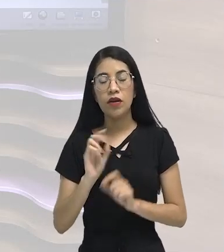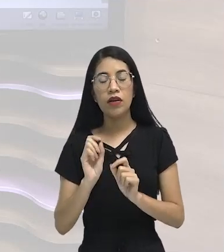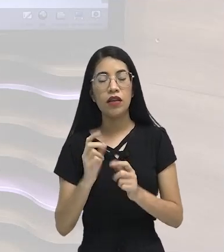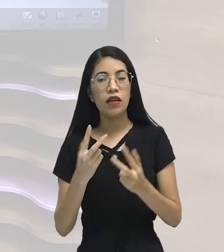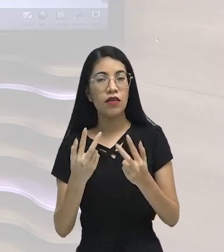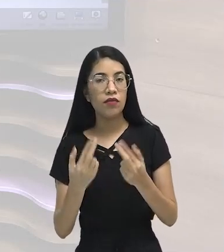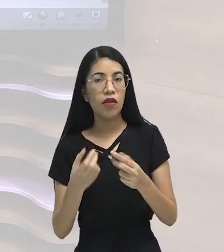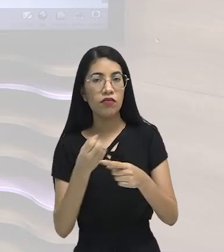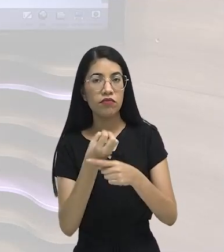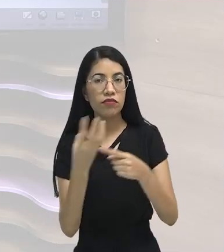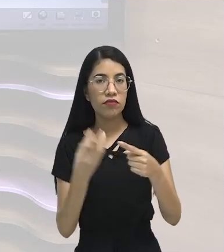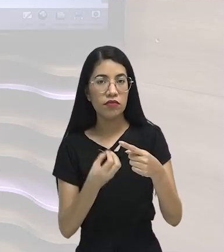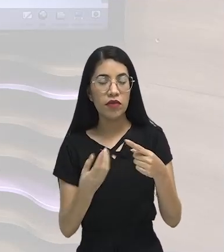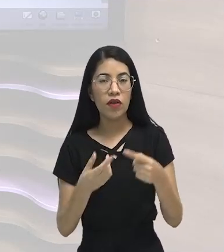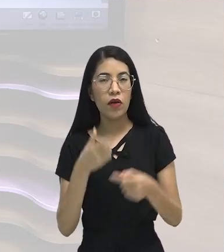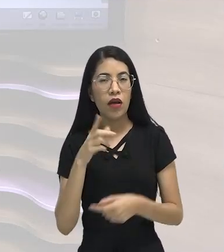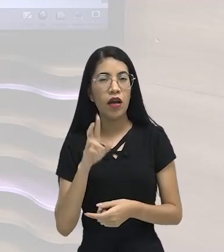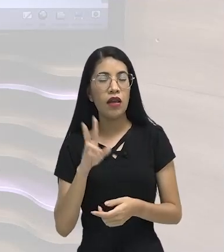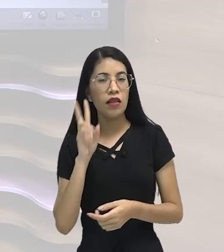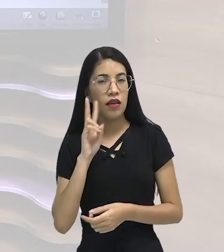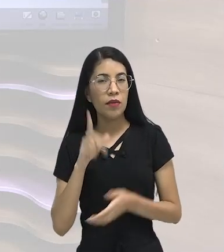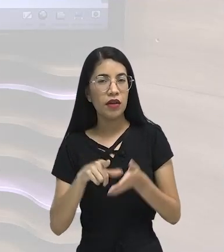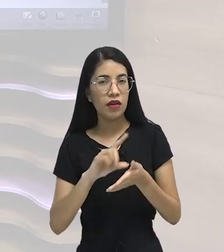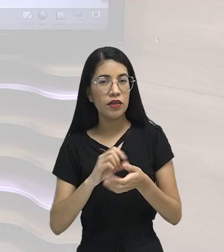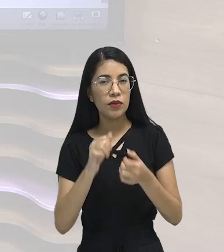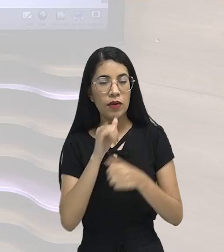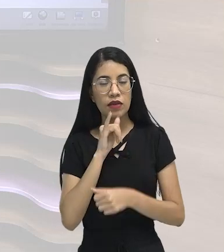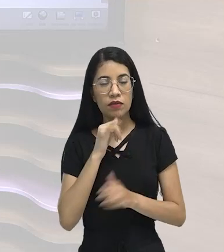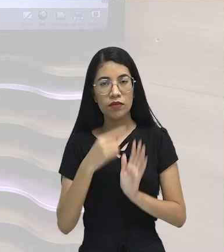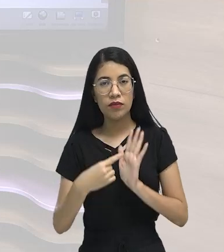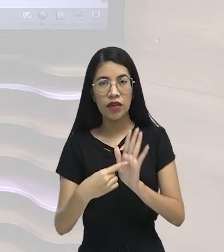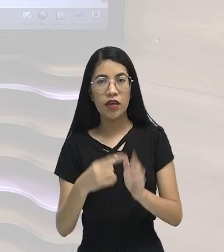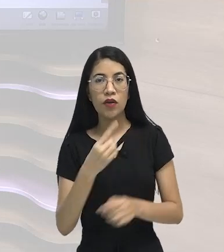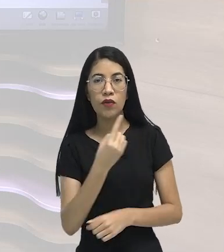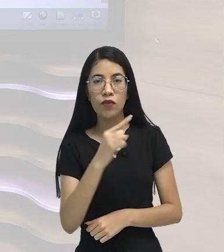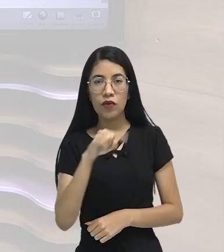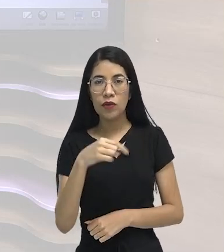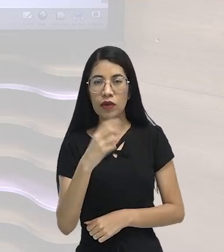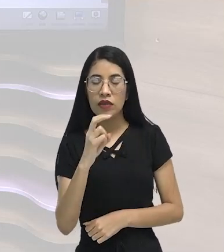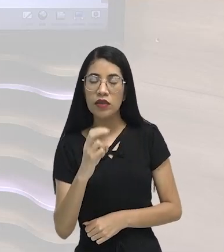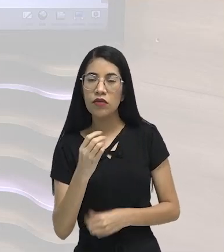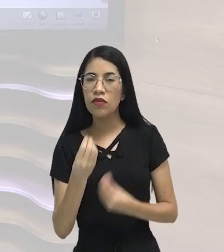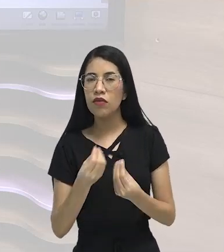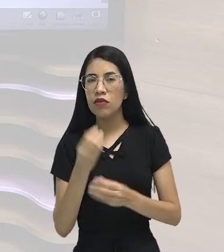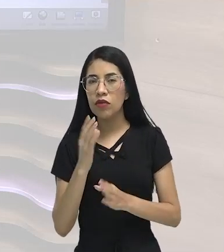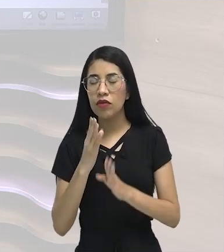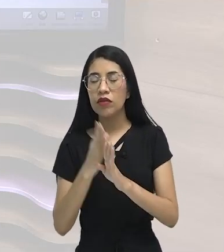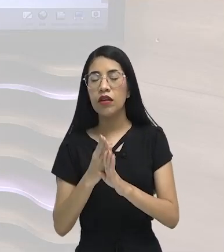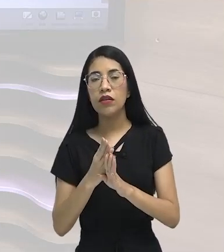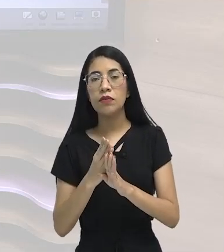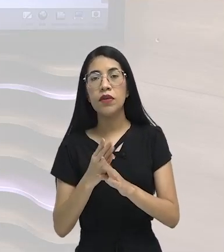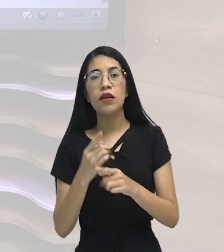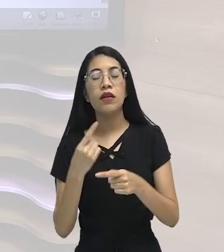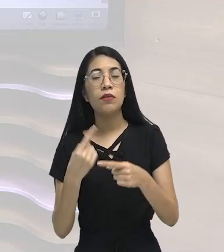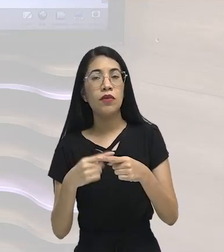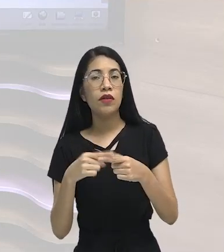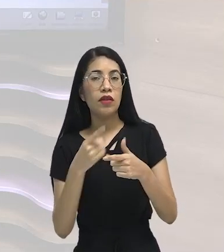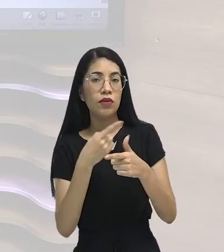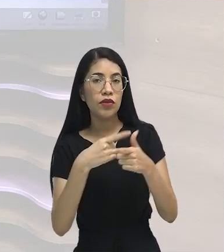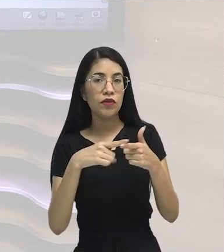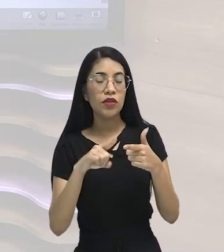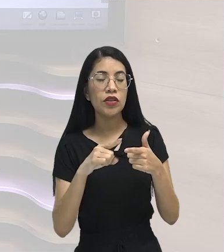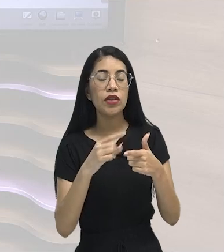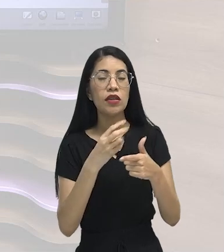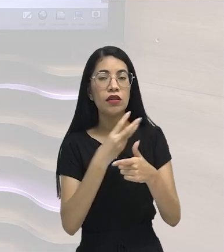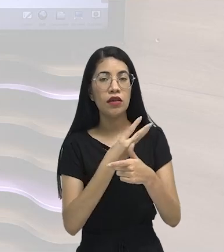exemplo que eu dei para vocês? 1,5, né? De onde foi que veio 1,5? Ora, foi resultado de uma divisão de